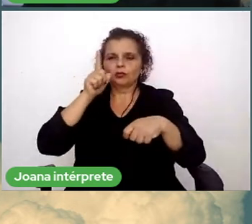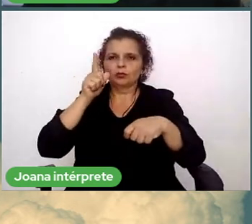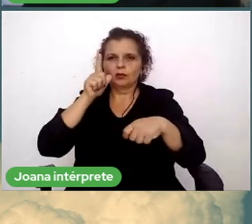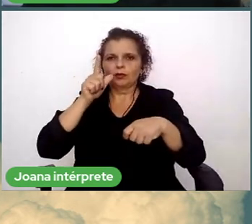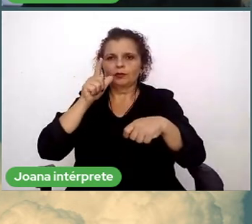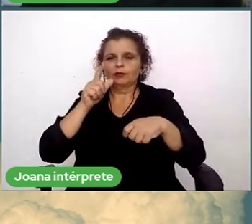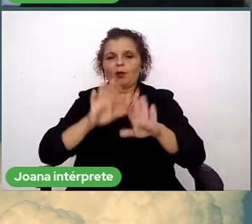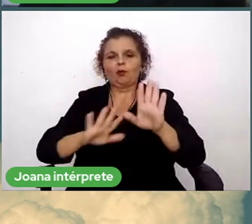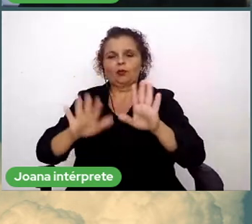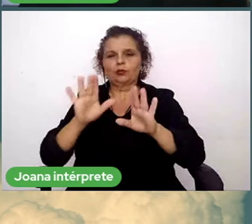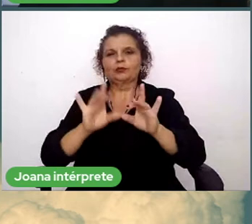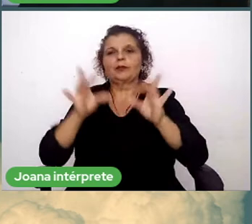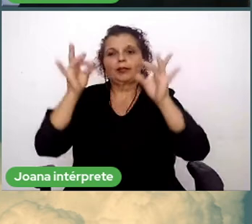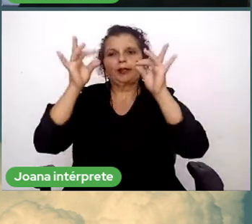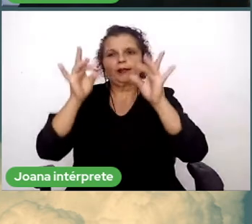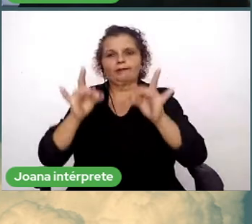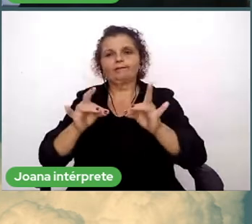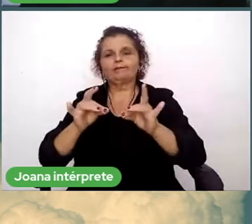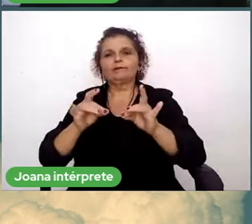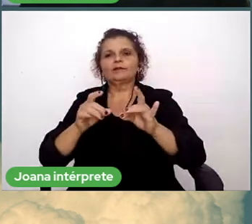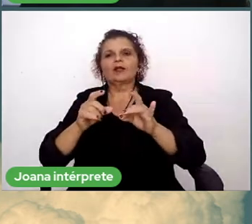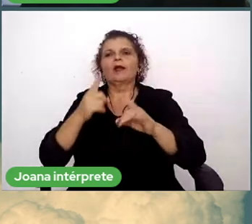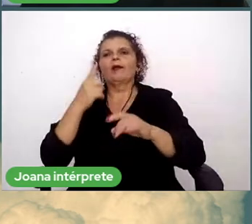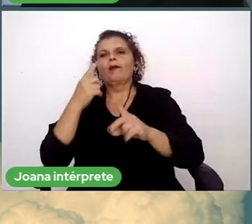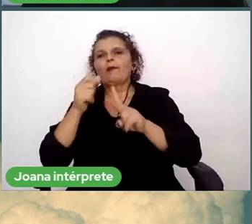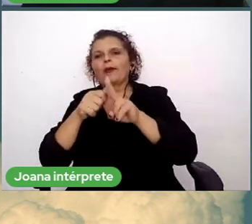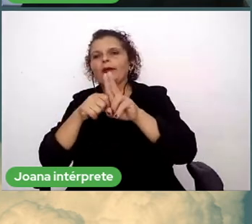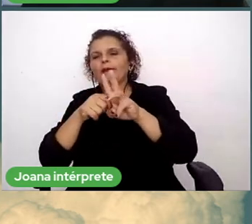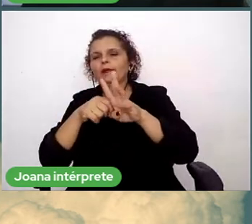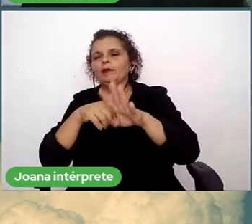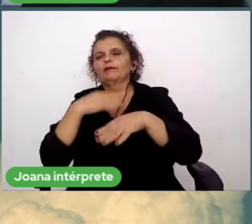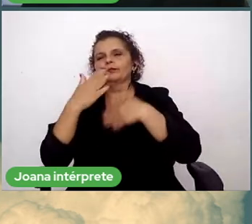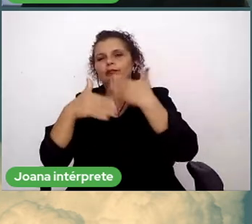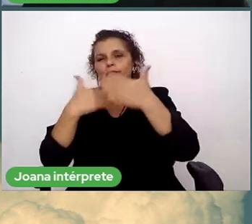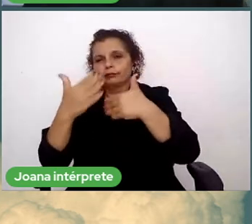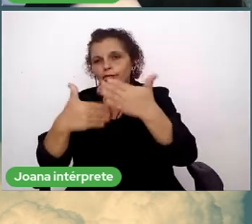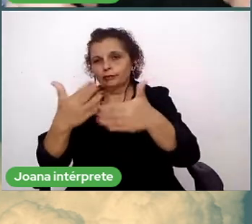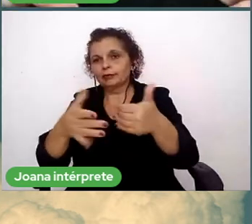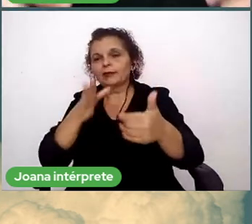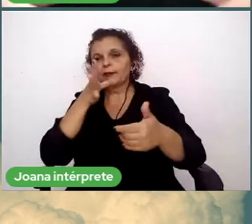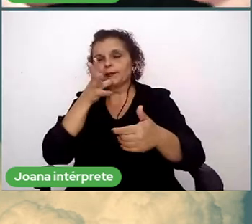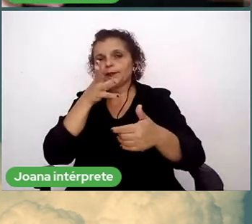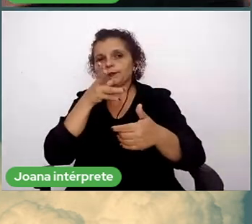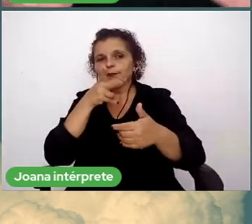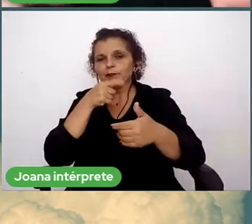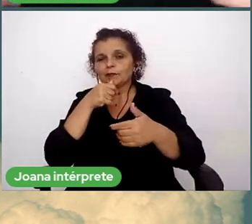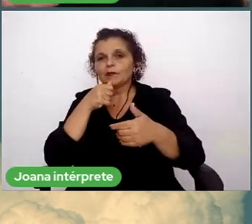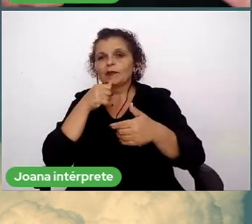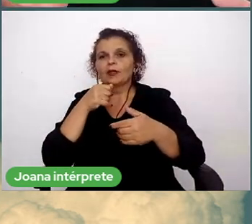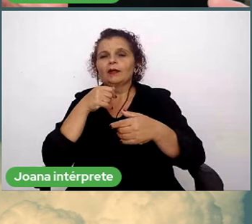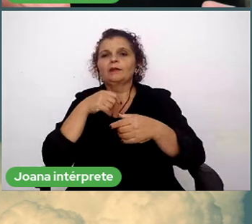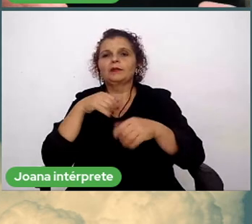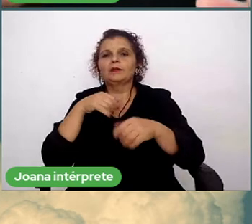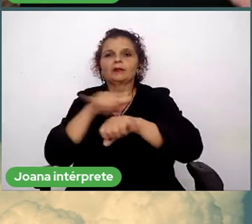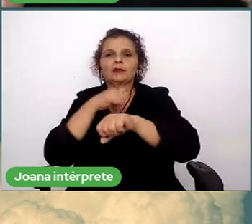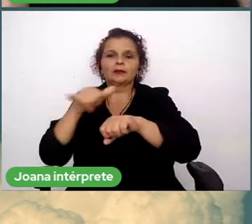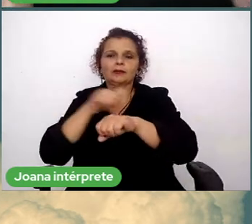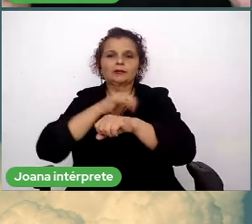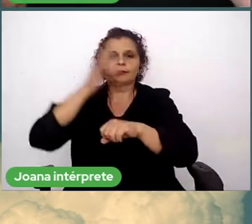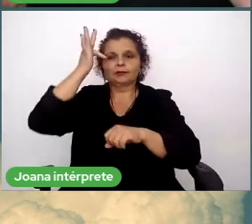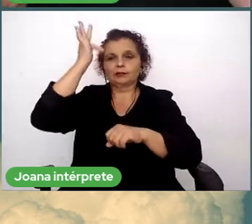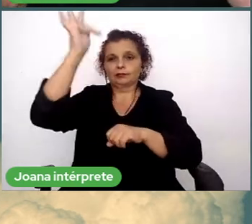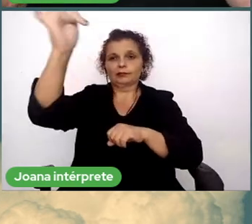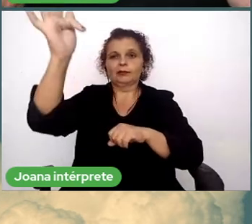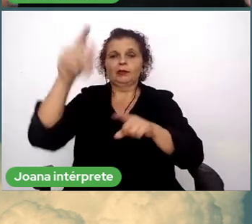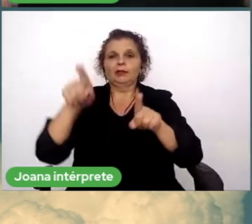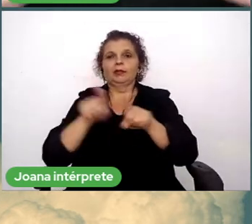cuidado. E não é uma coisa de 1 mês, 2 meses, leva tempo, como eu falei. Portanto, tem que ser uma direção estratégica do negócio. Nós